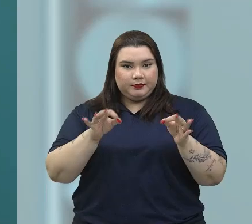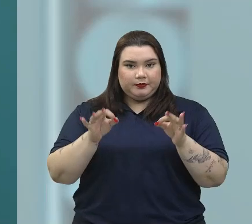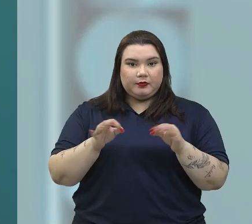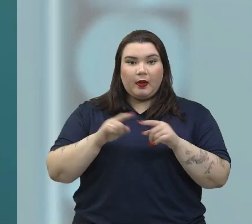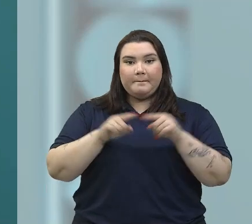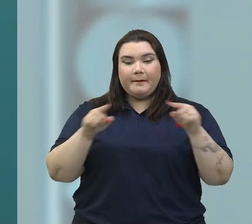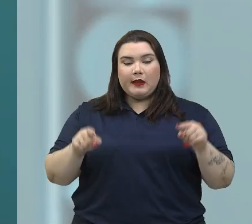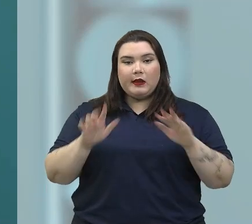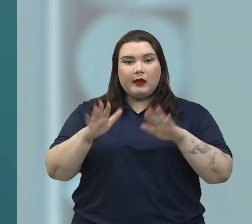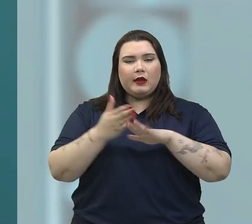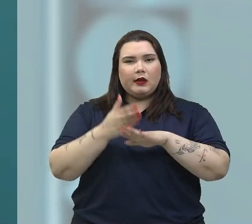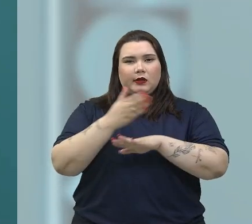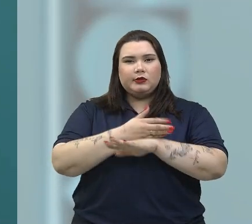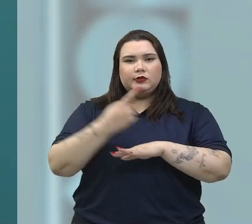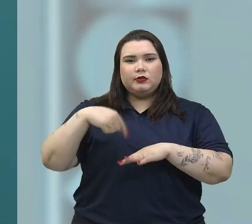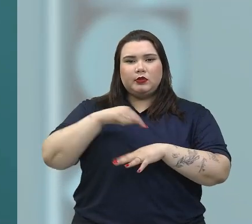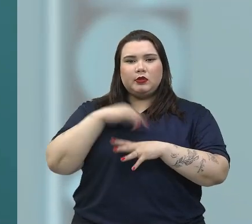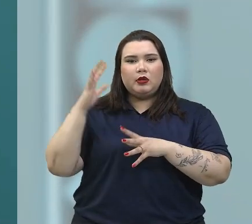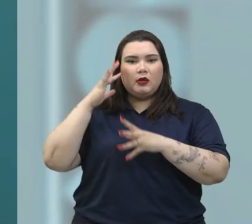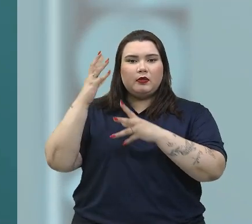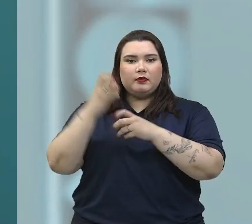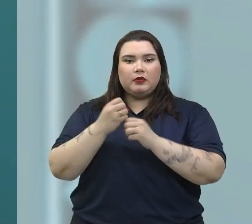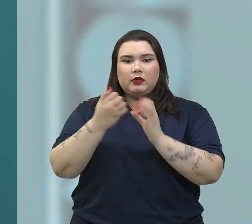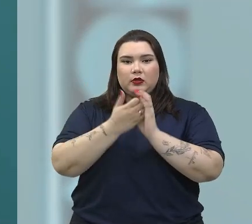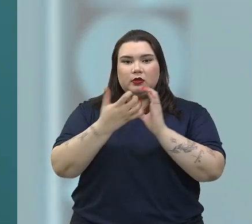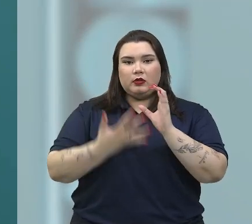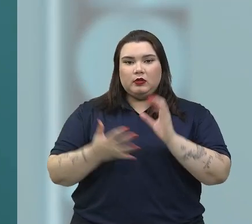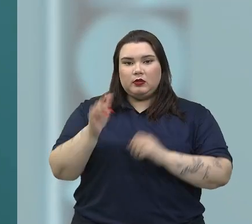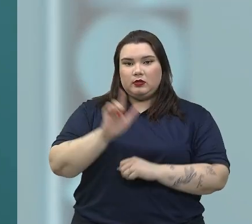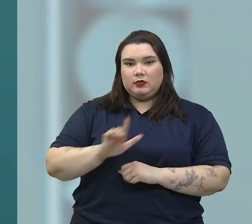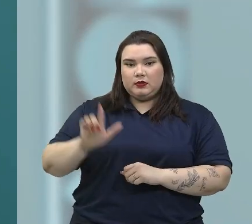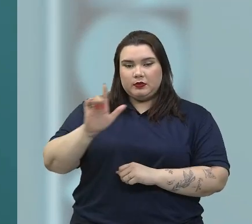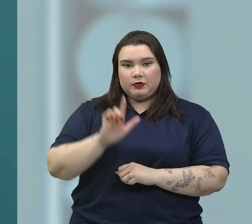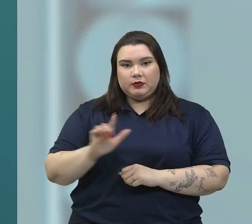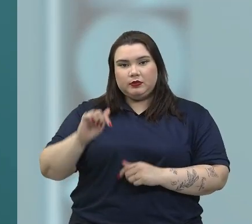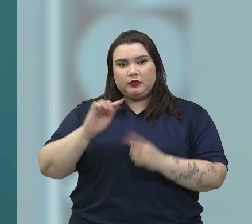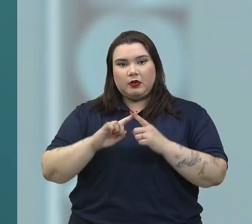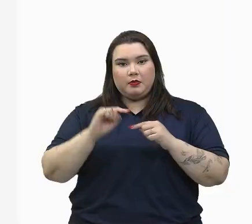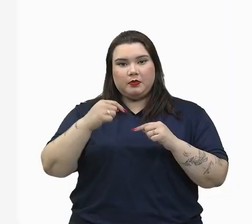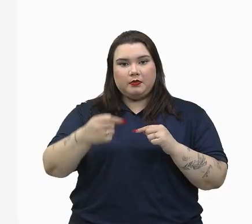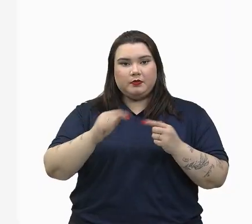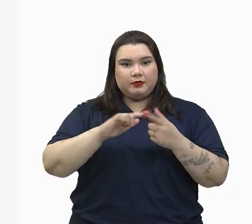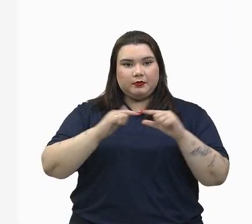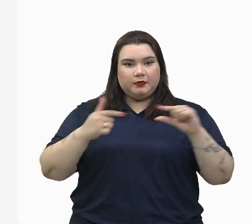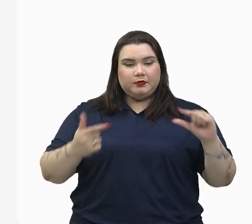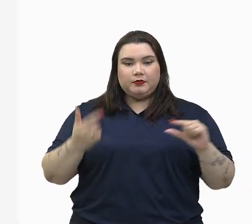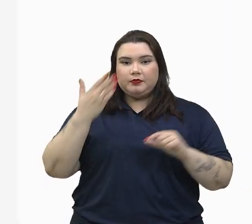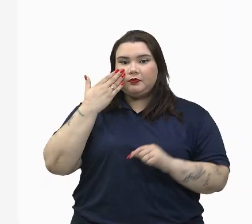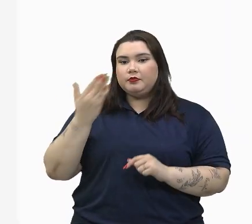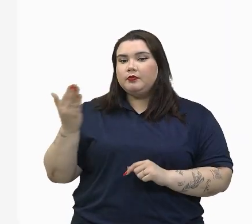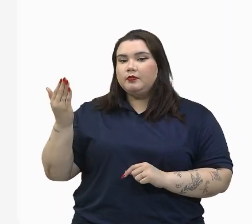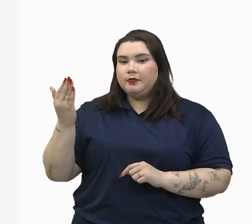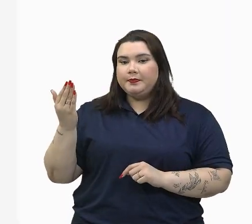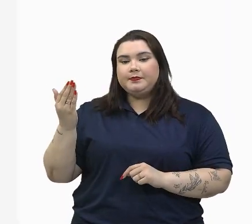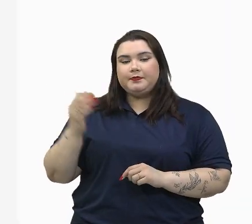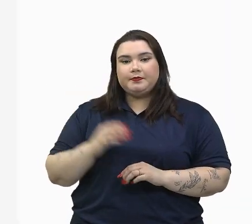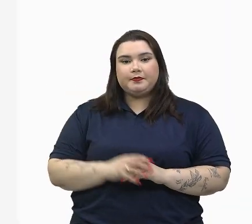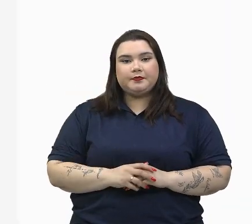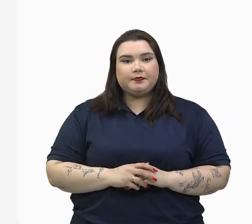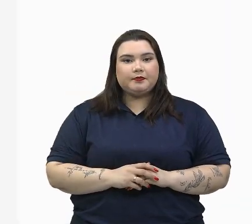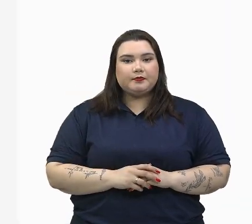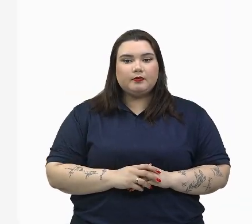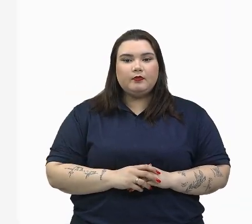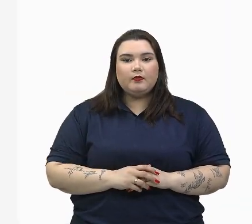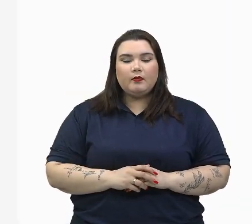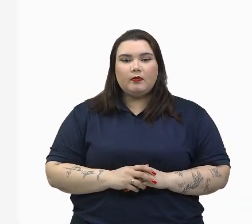vamos relembrar algumas características da literatura na pós-modernidade. Acompanhem comigo. Então, nós temos aí a literatura